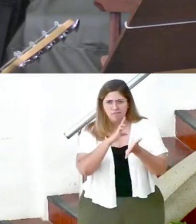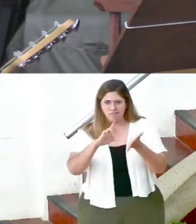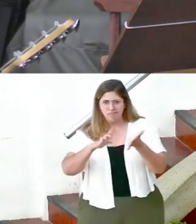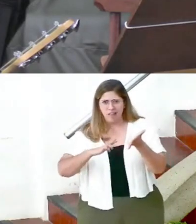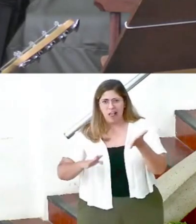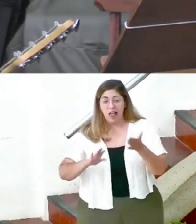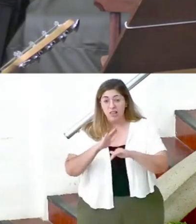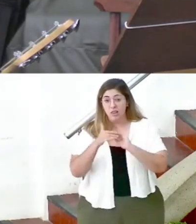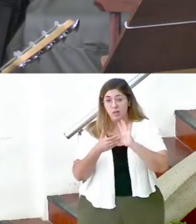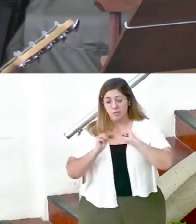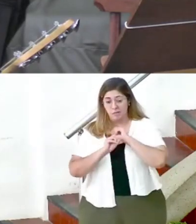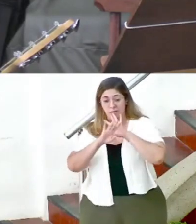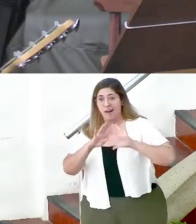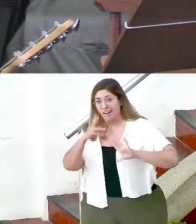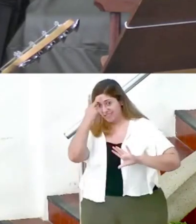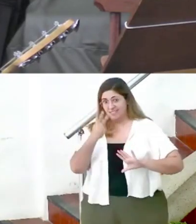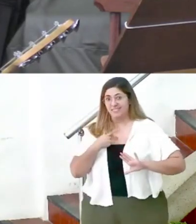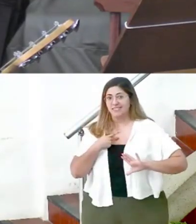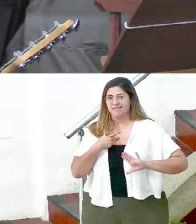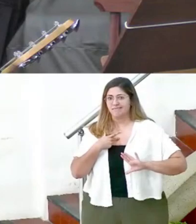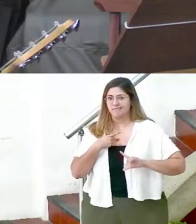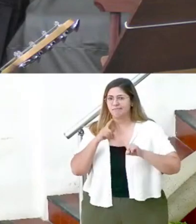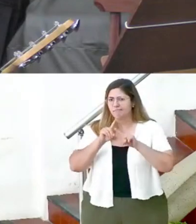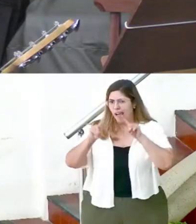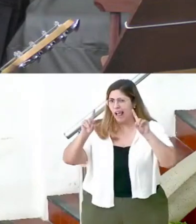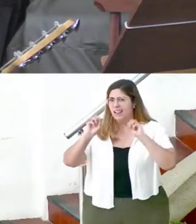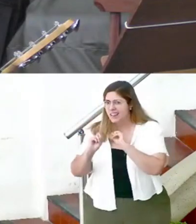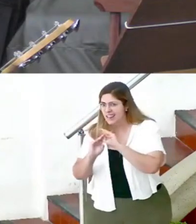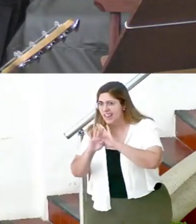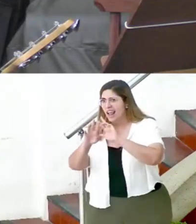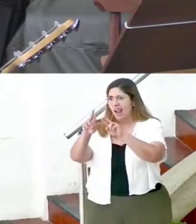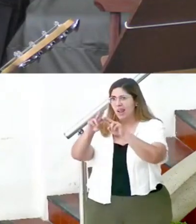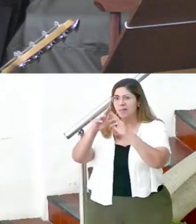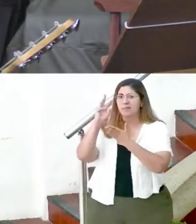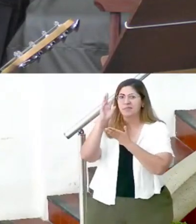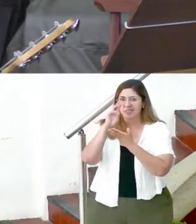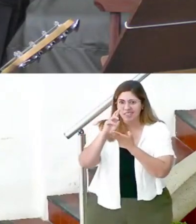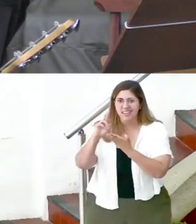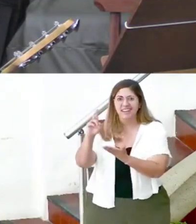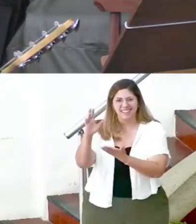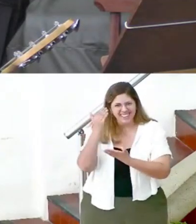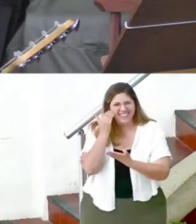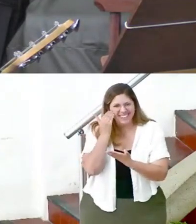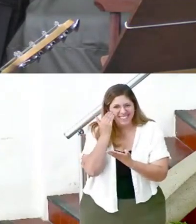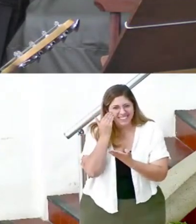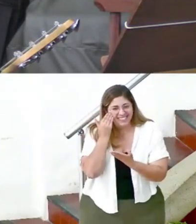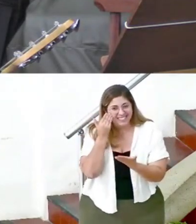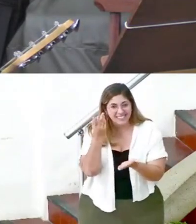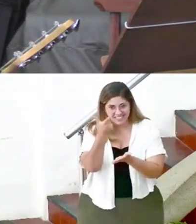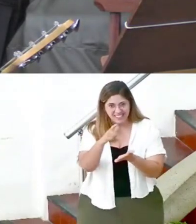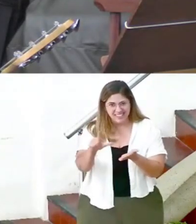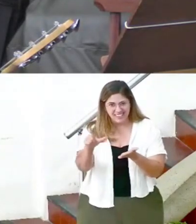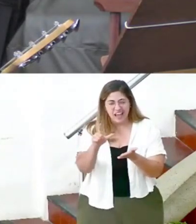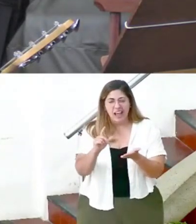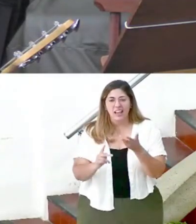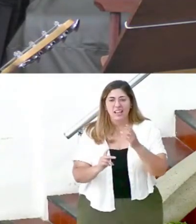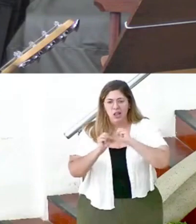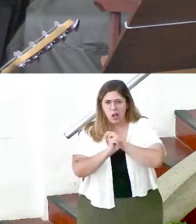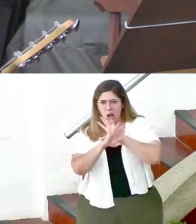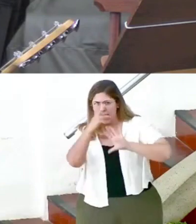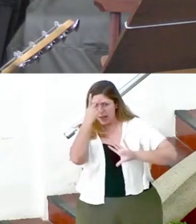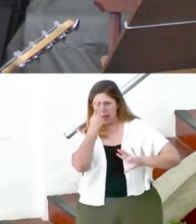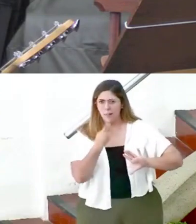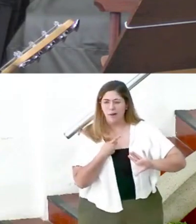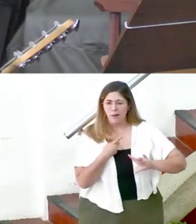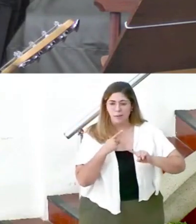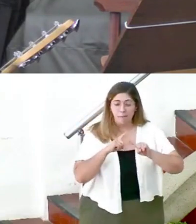gloria, glorie-se no Senhor. Aquele que se gloria, glorie-se no Senhor.